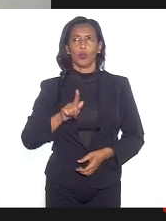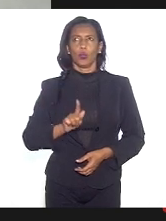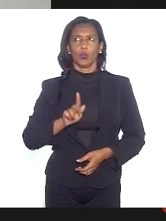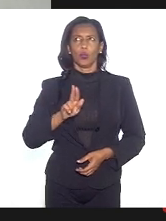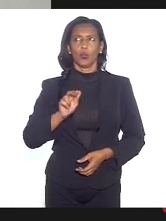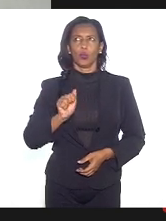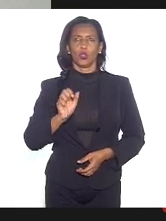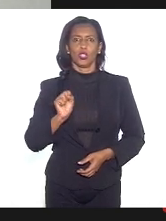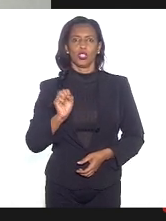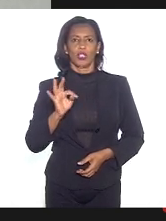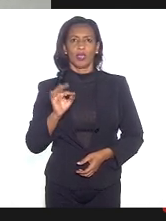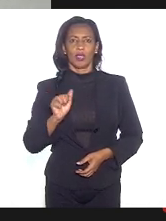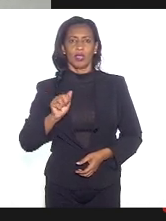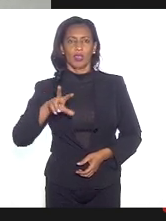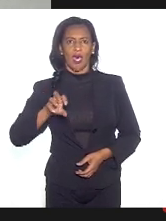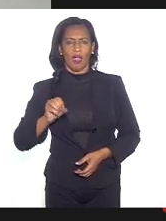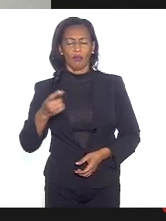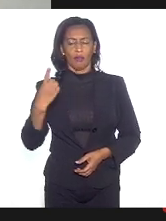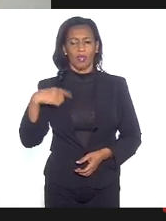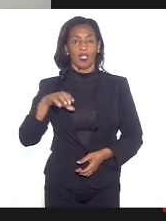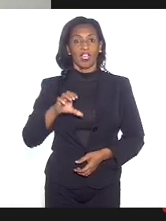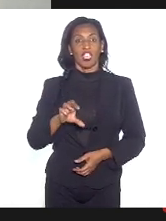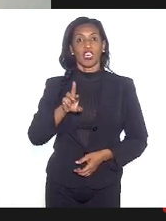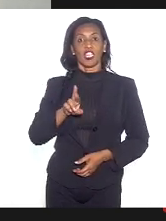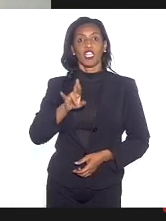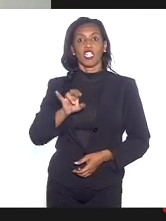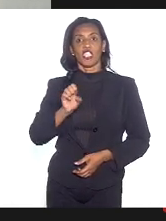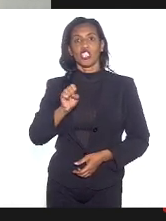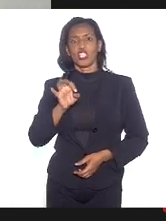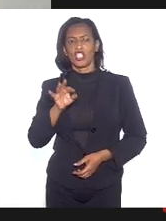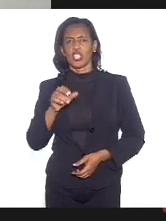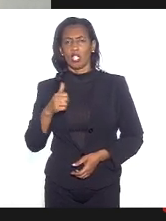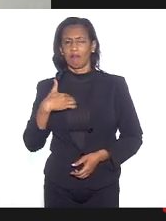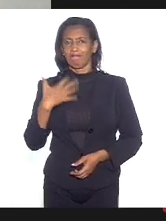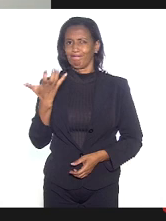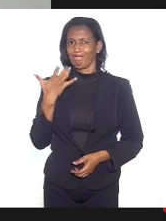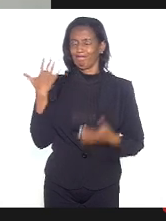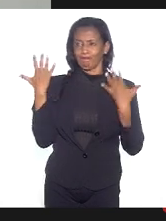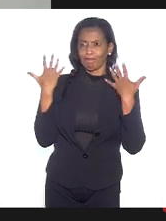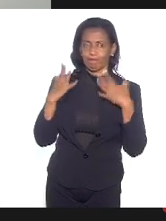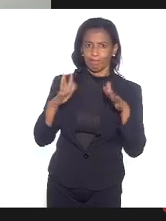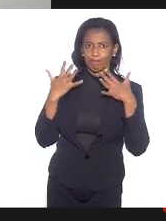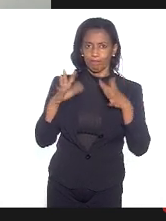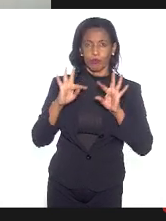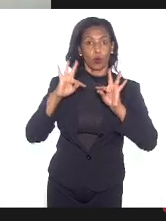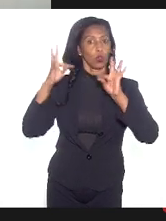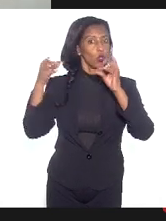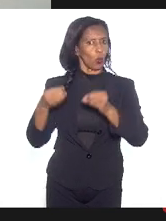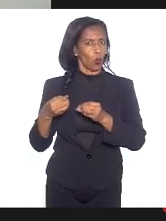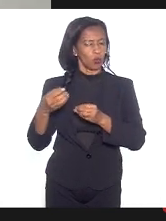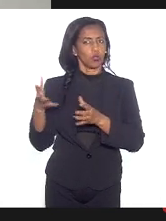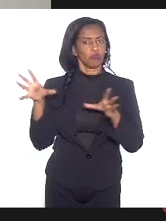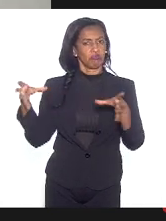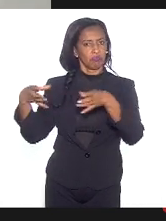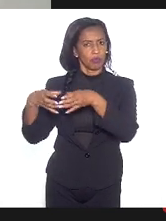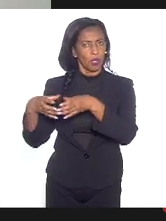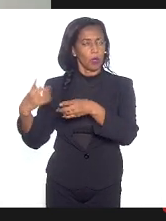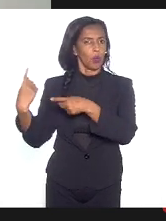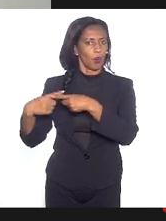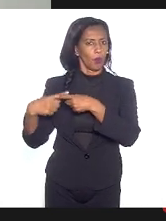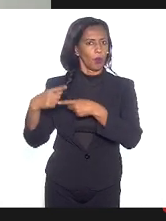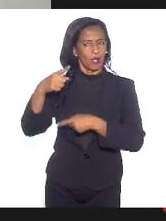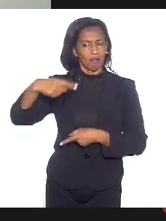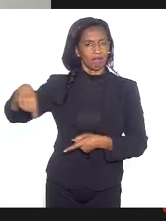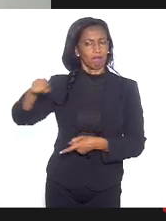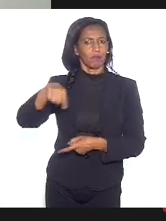que o Cristiano também aqui no gabinete, no qual eu quero parabenizar a todos eles, porque